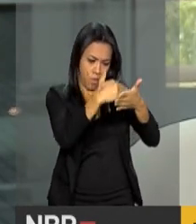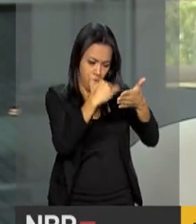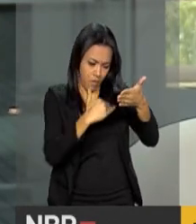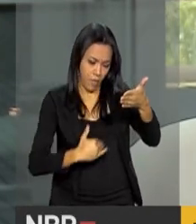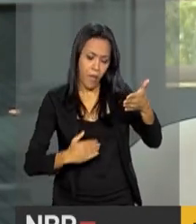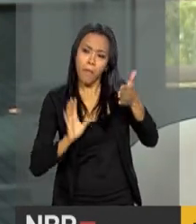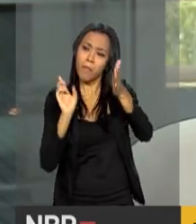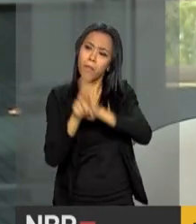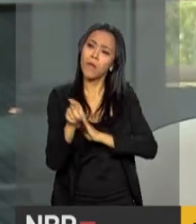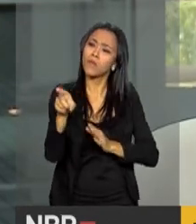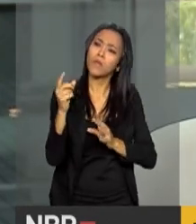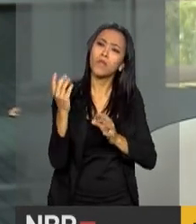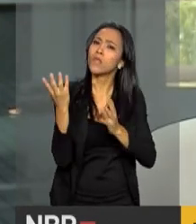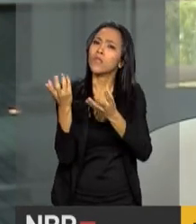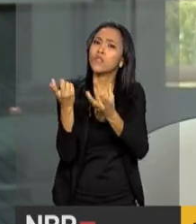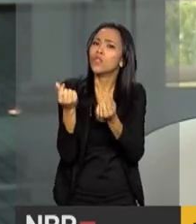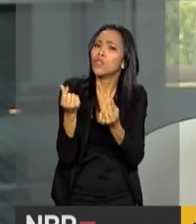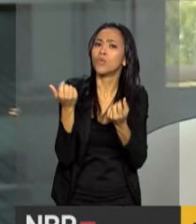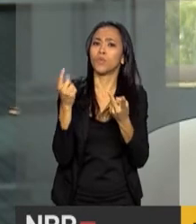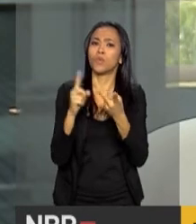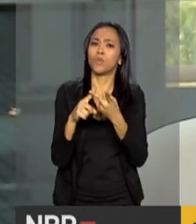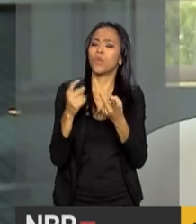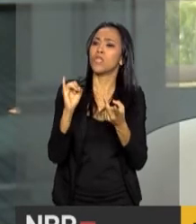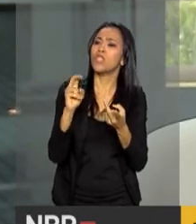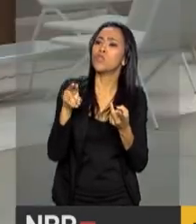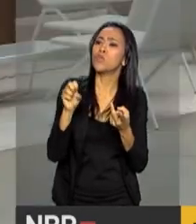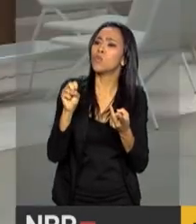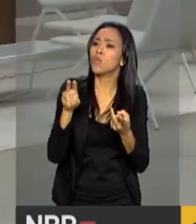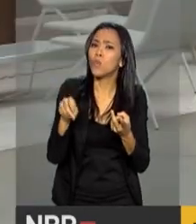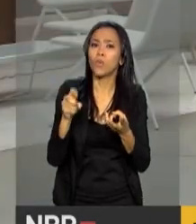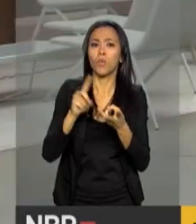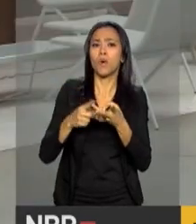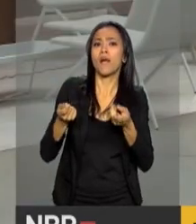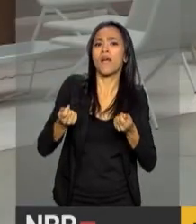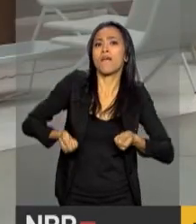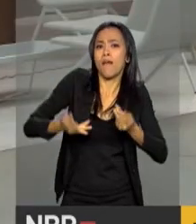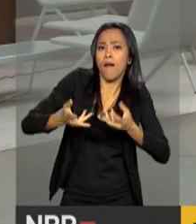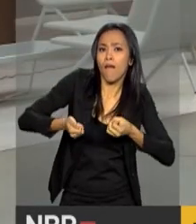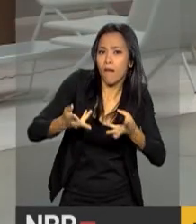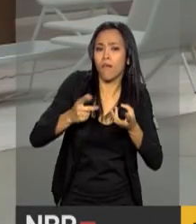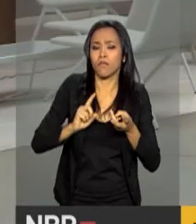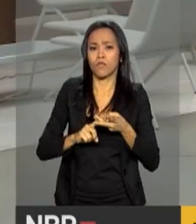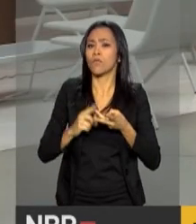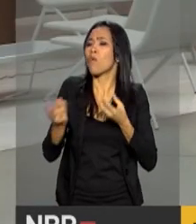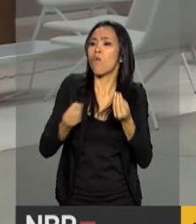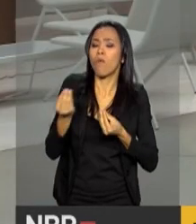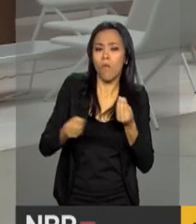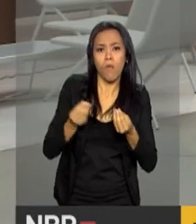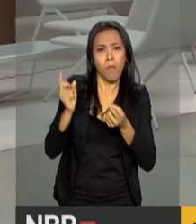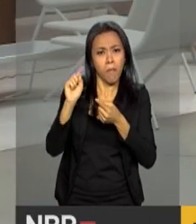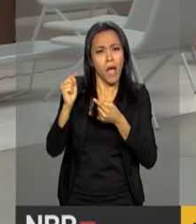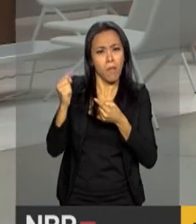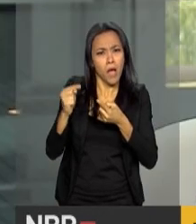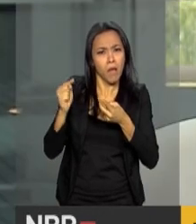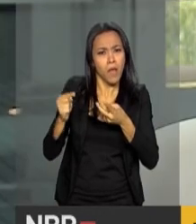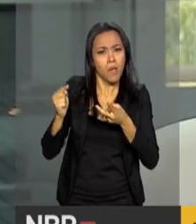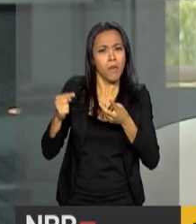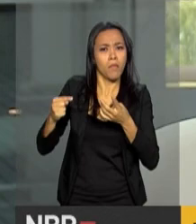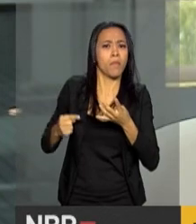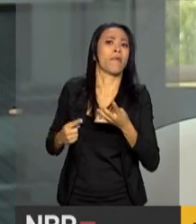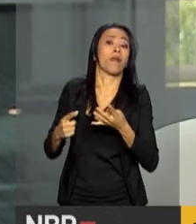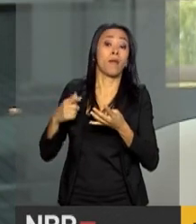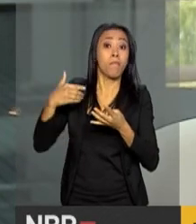sobre receita sobre os insumos sobre a despesas sobre atividade agropecuária então quanto